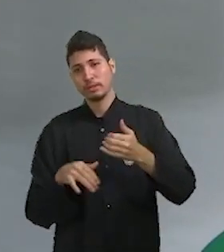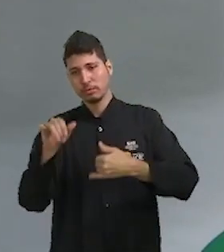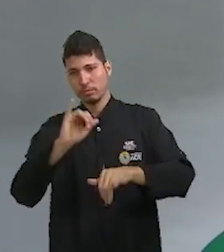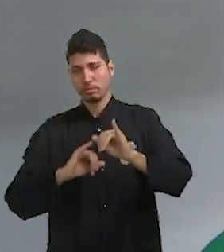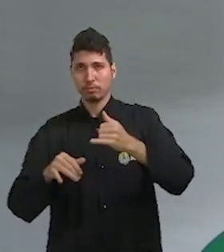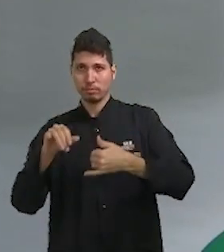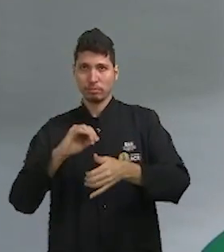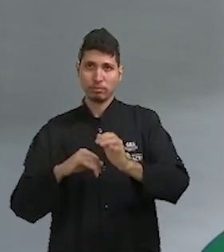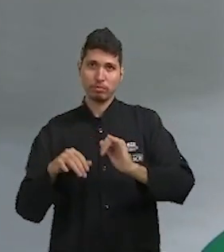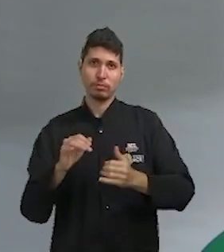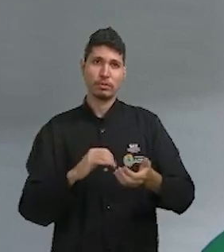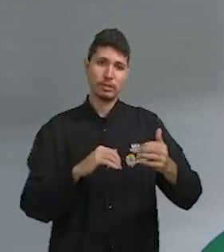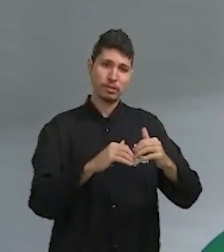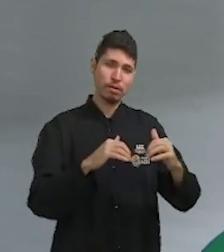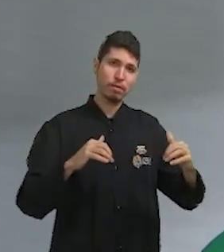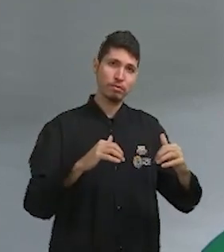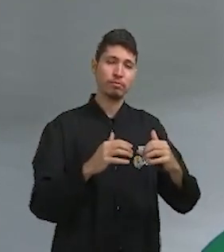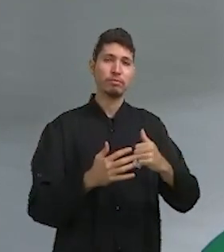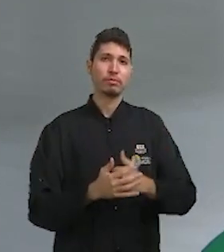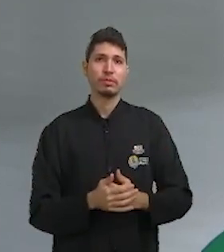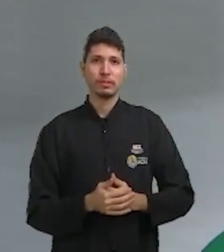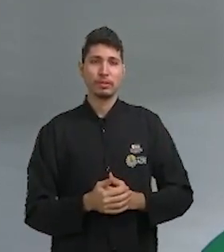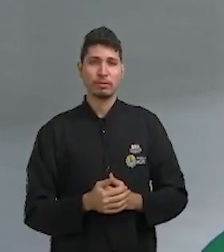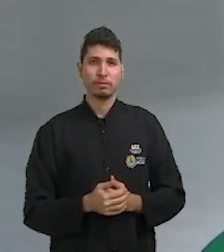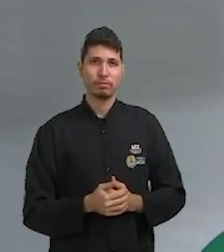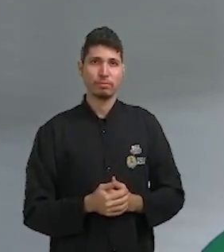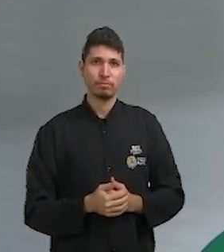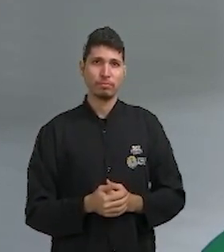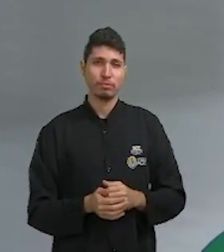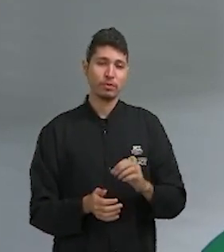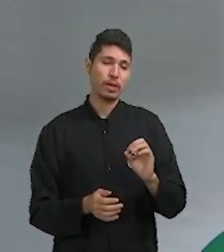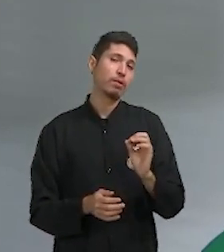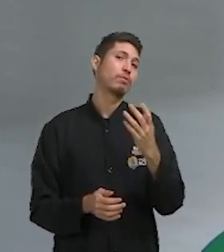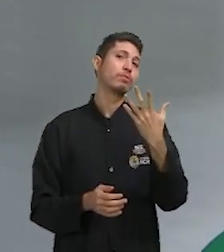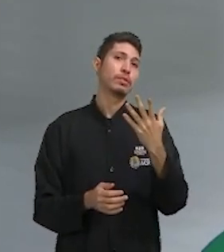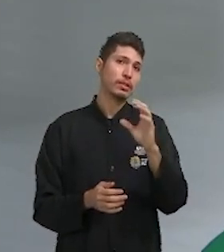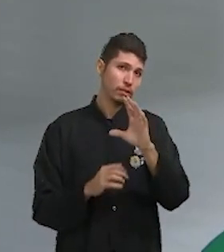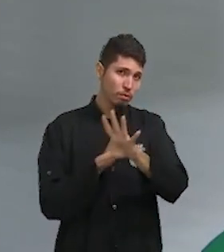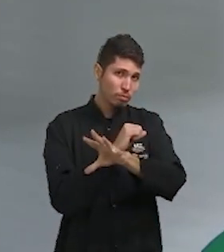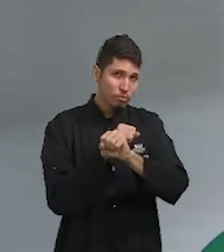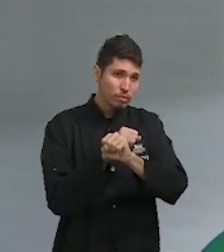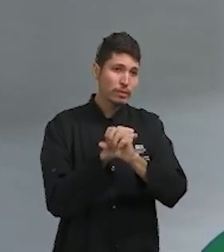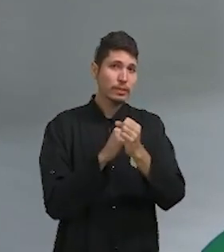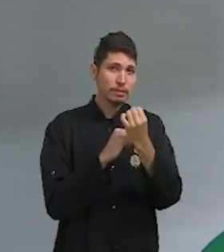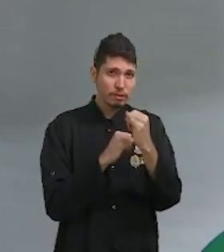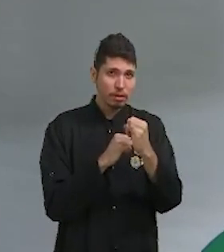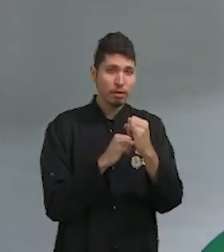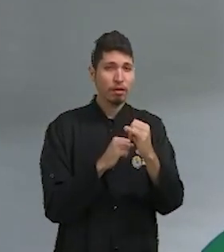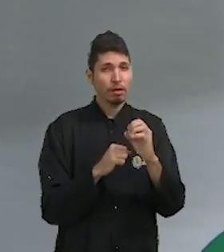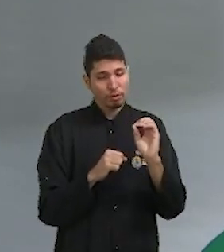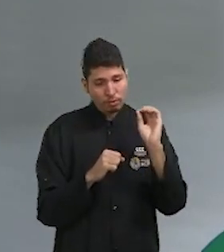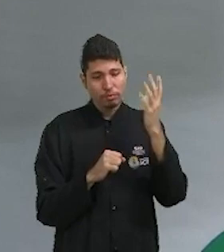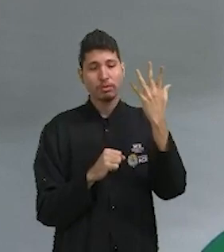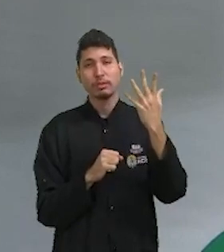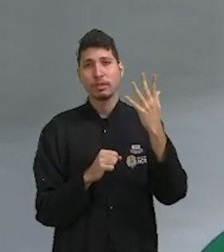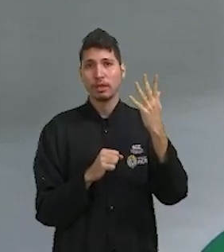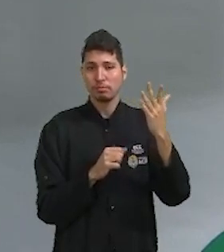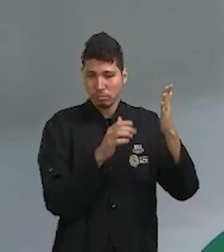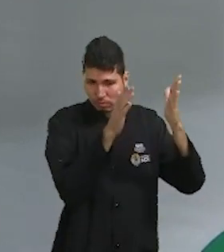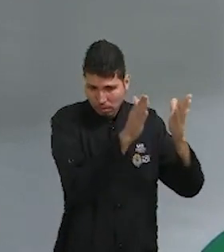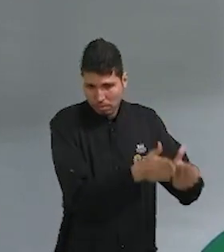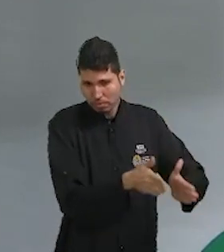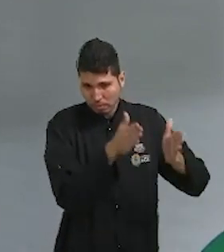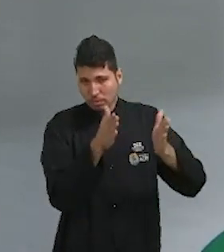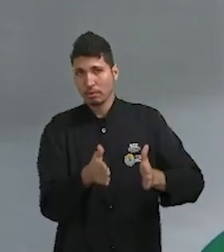são completas, na verdade, quando acontecem os dois processos. Assim como a gente acabou de analisar a reação química.